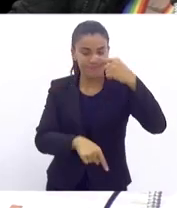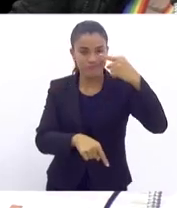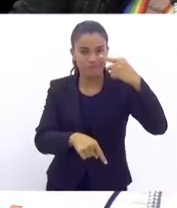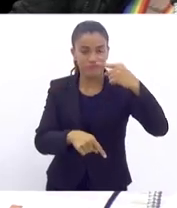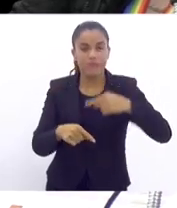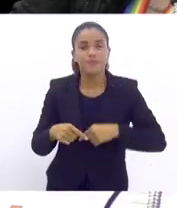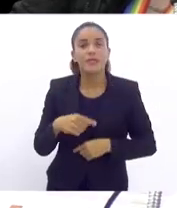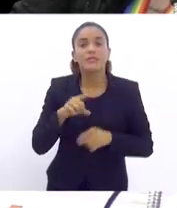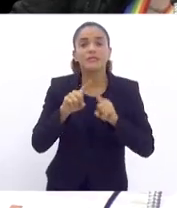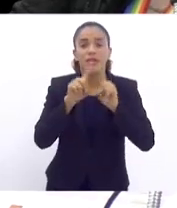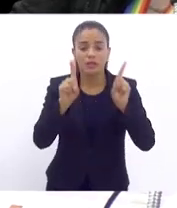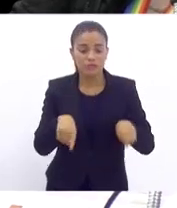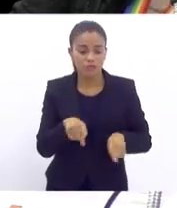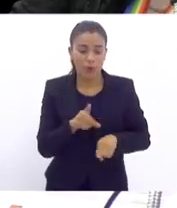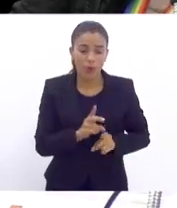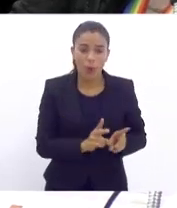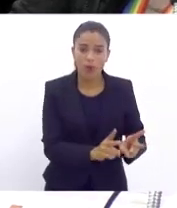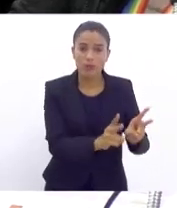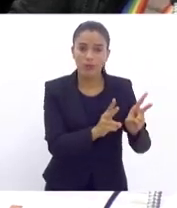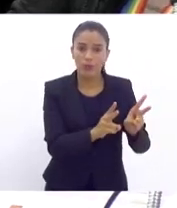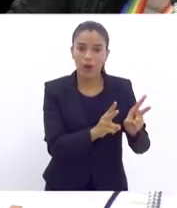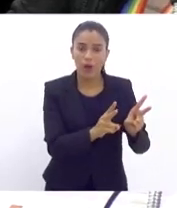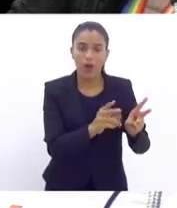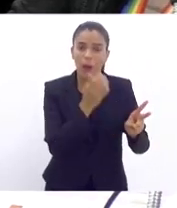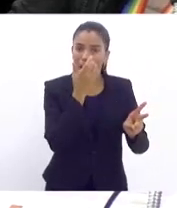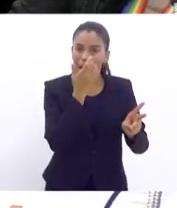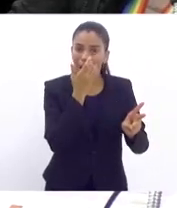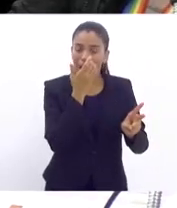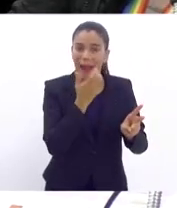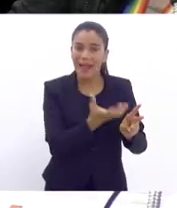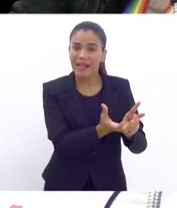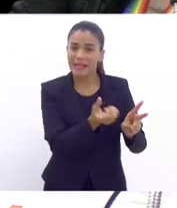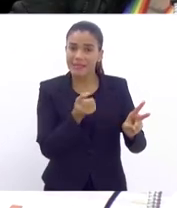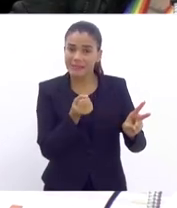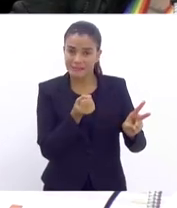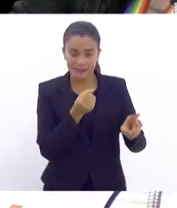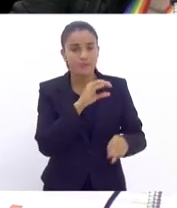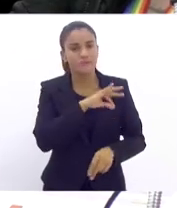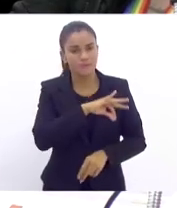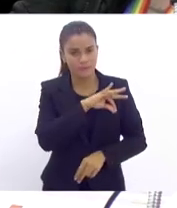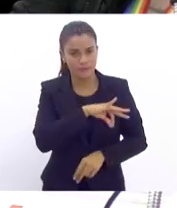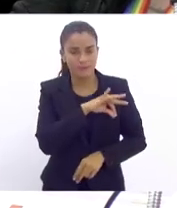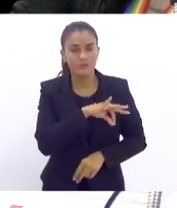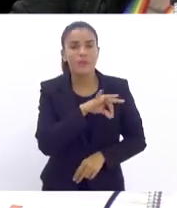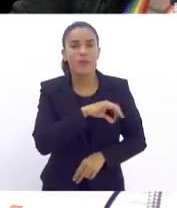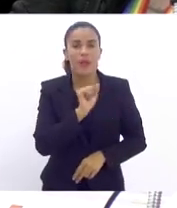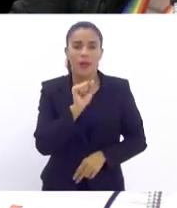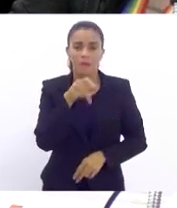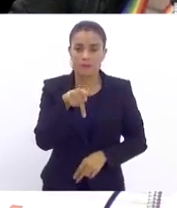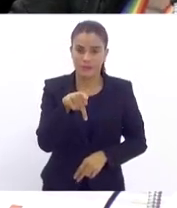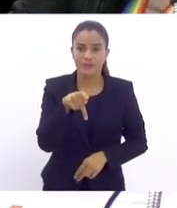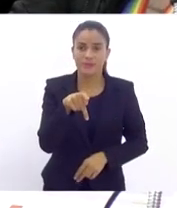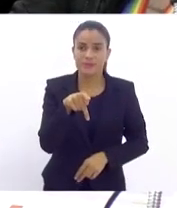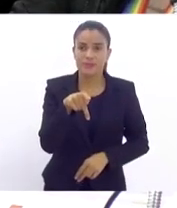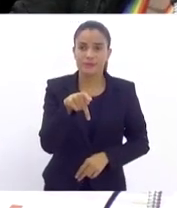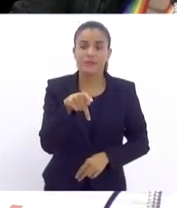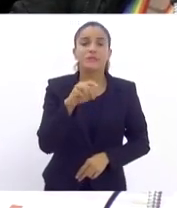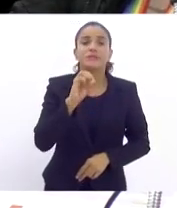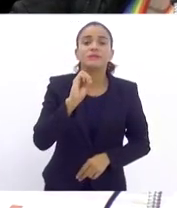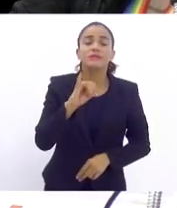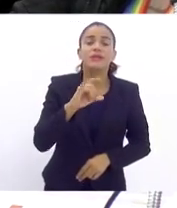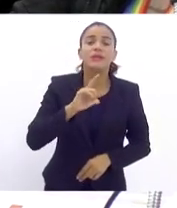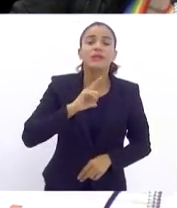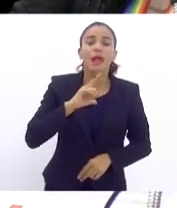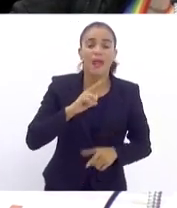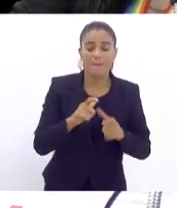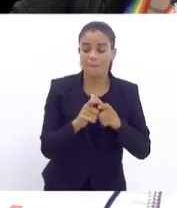ficam no cargo que não existe mais ele só recebem mais de oração remuneratória na aposentadoria Se houver